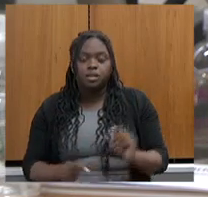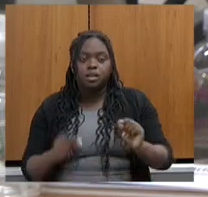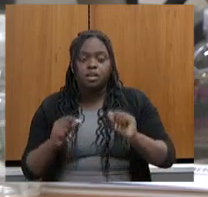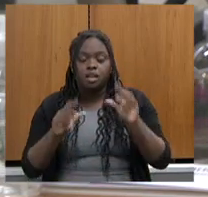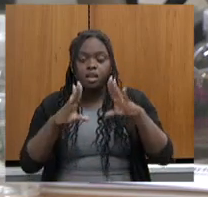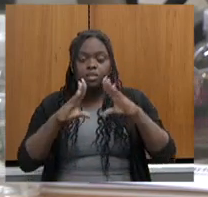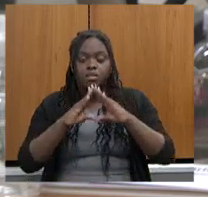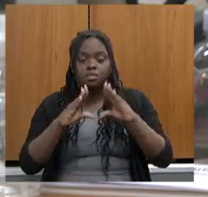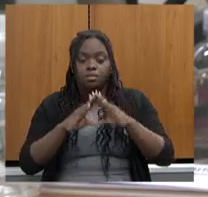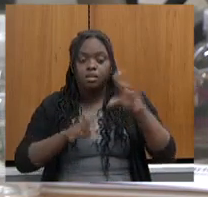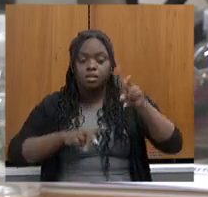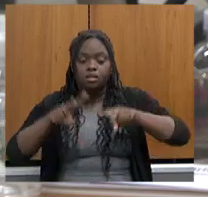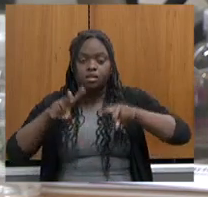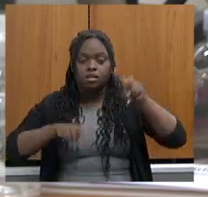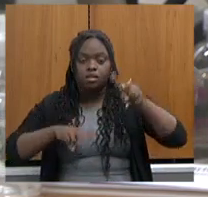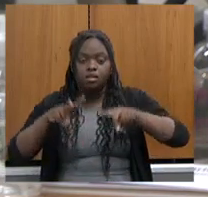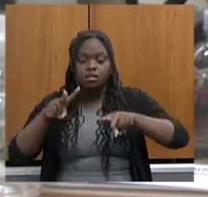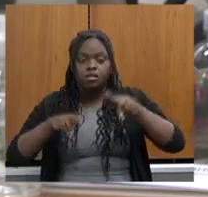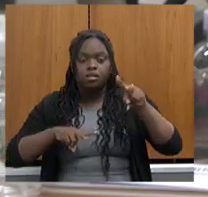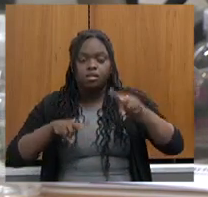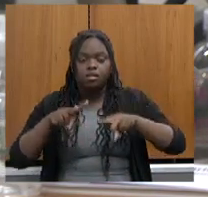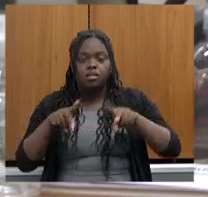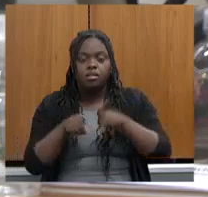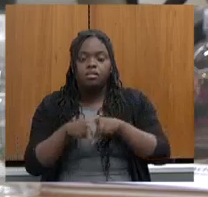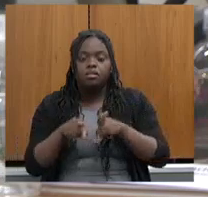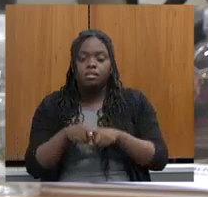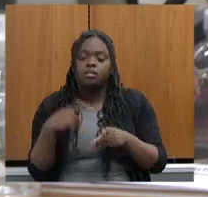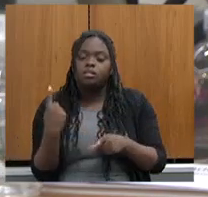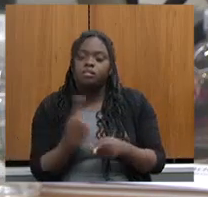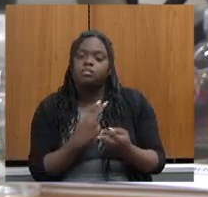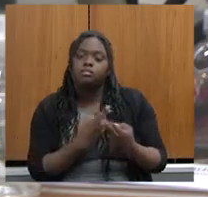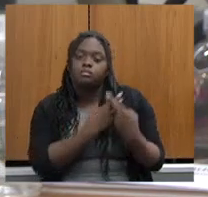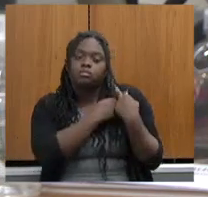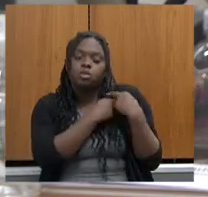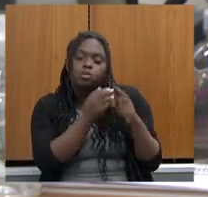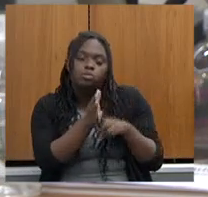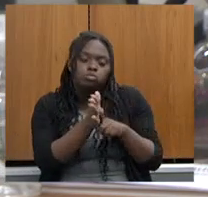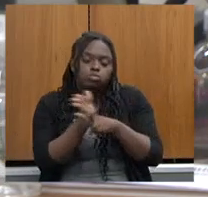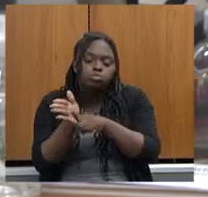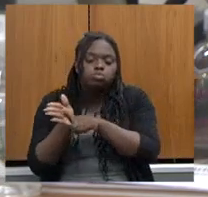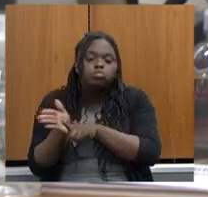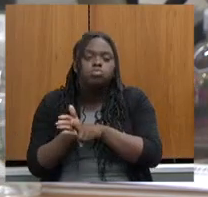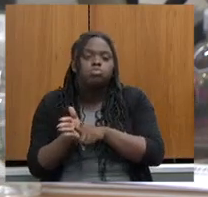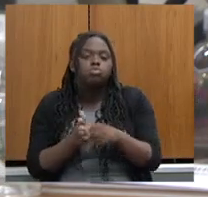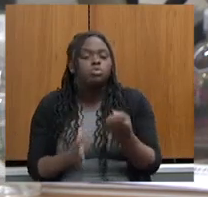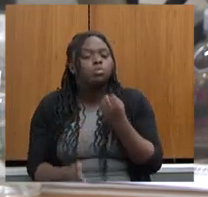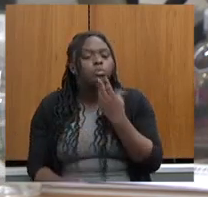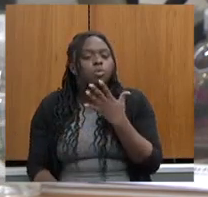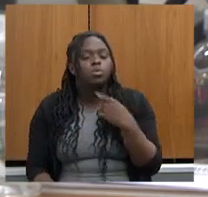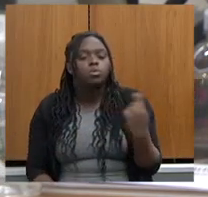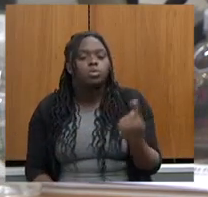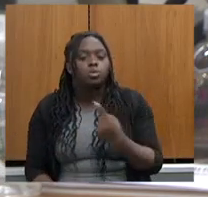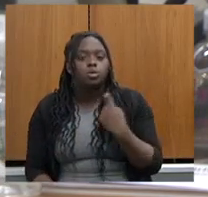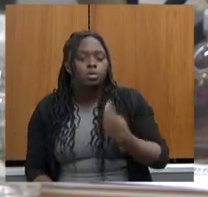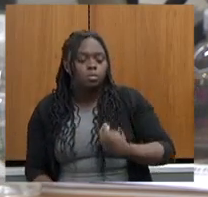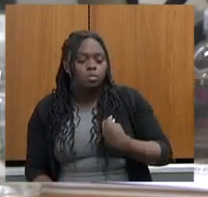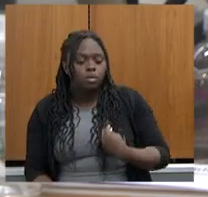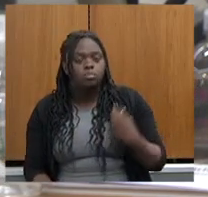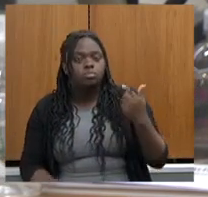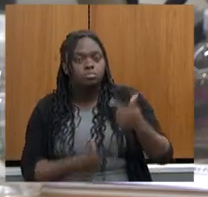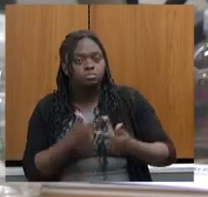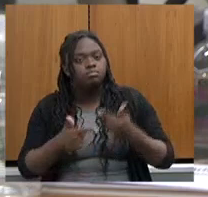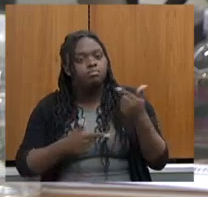fiscaliza e que é o nosso papel fiscalizar e é tão bom quando nós estamos estamos aqui participando ativamente